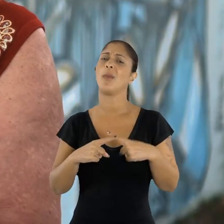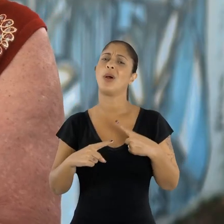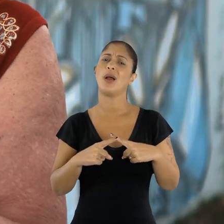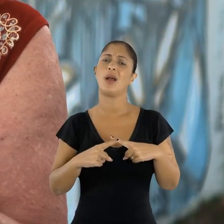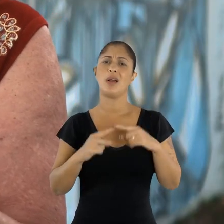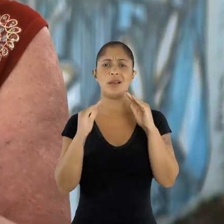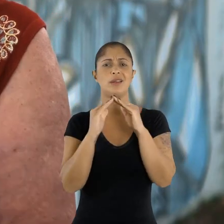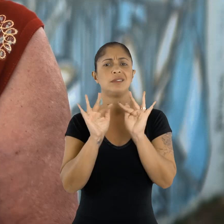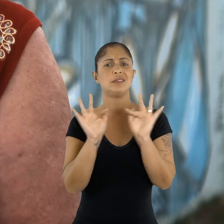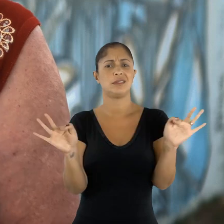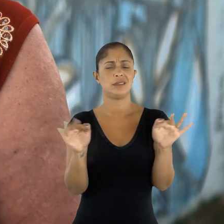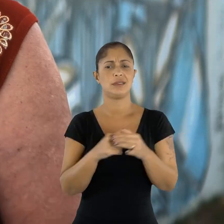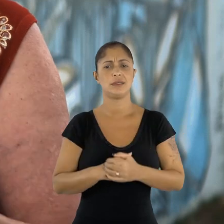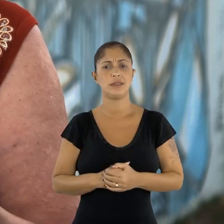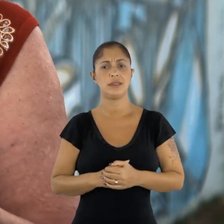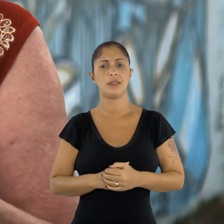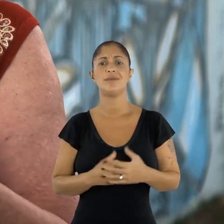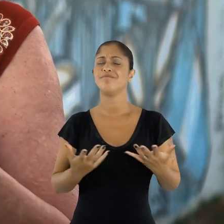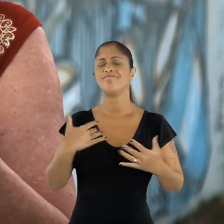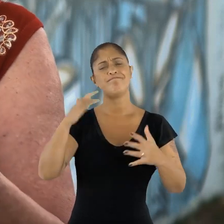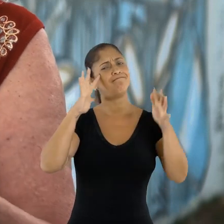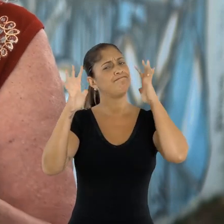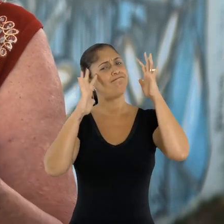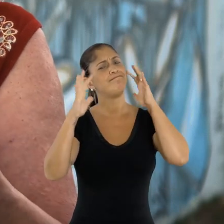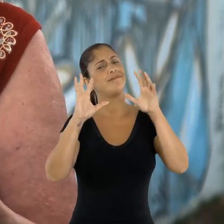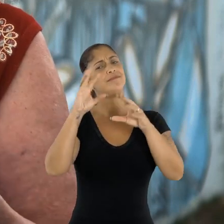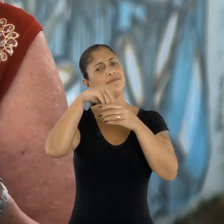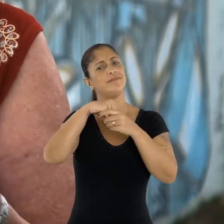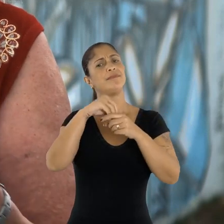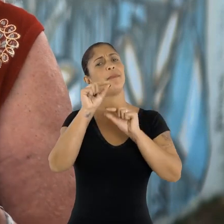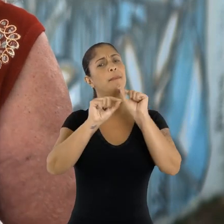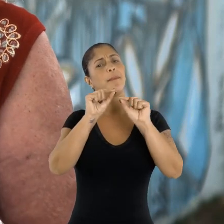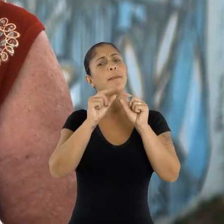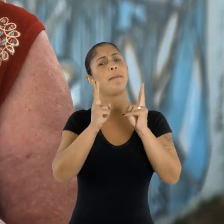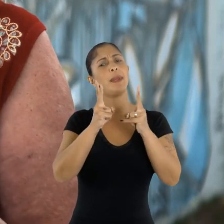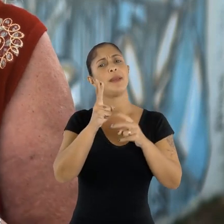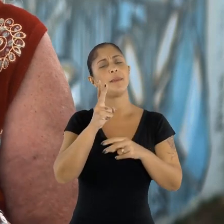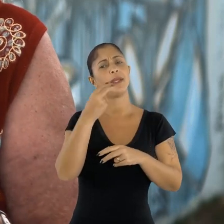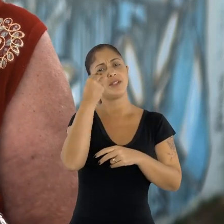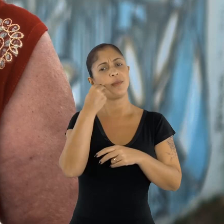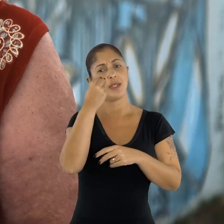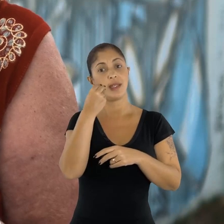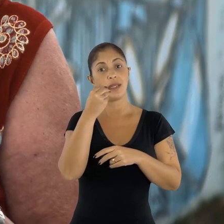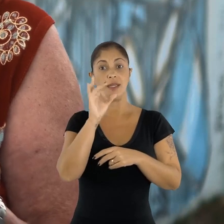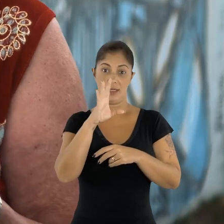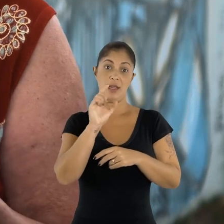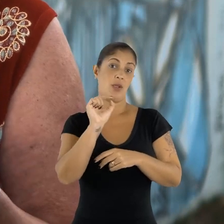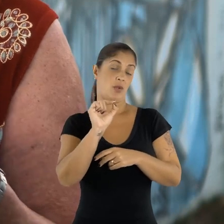ou num casebre. Terezinha Kogo. Então, assim, ir refletindo em cima da própria experiência, isso no